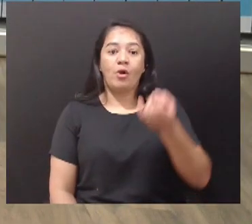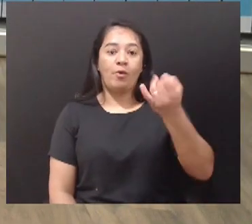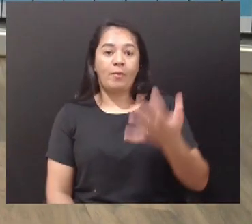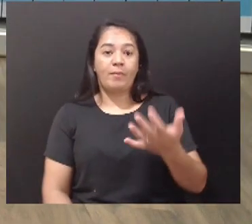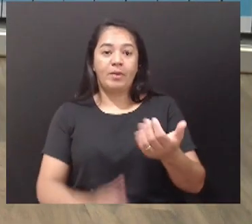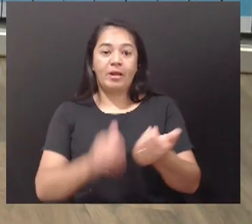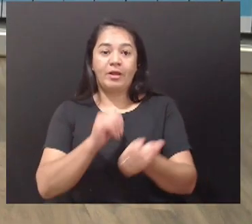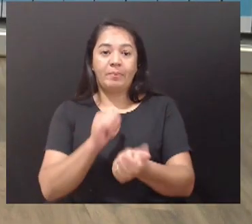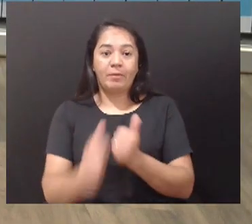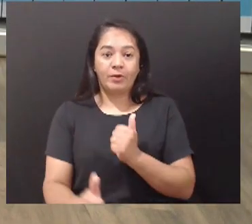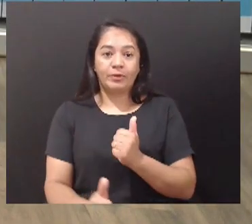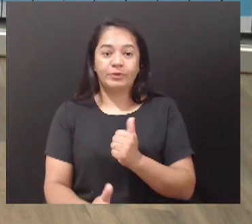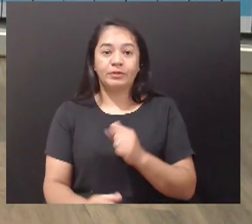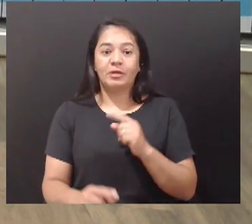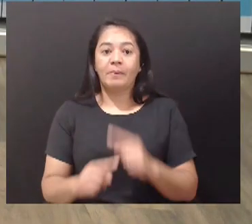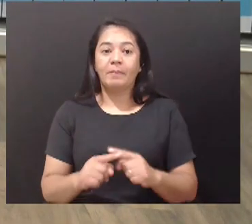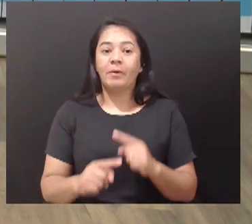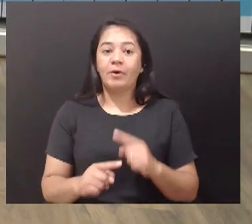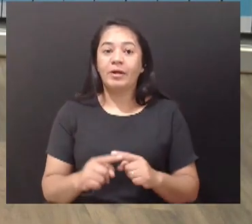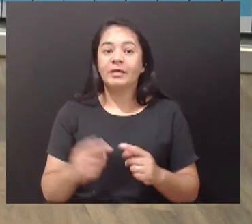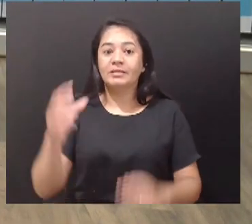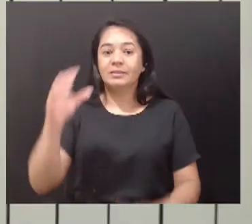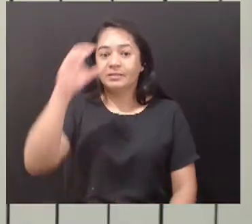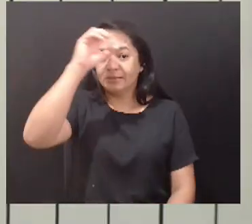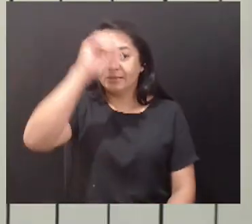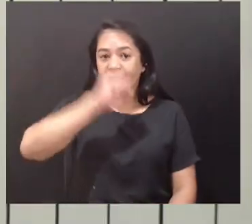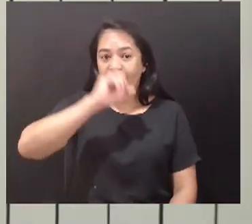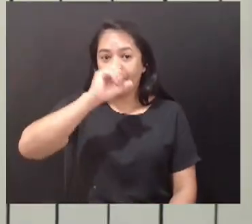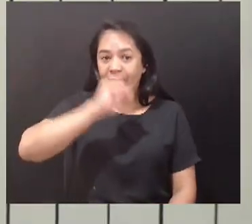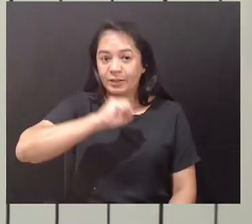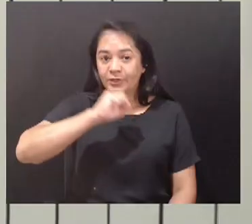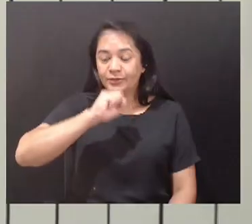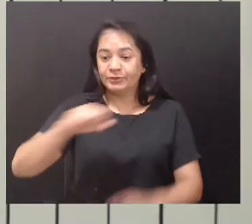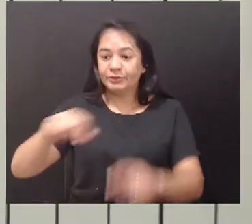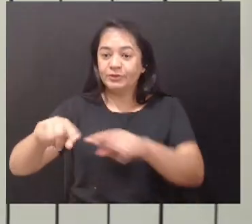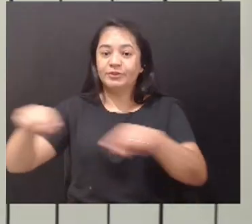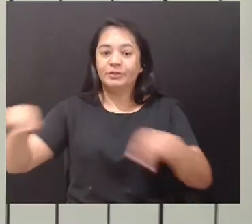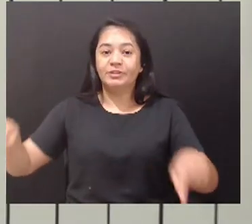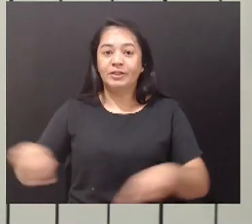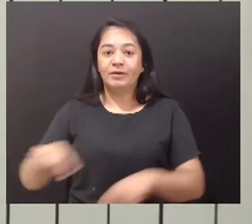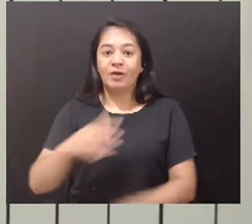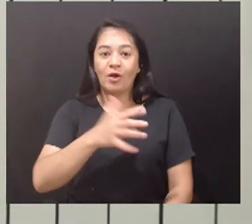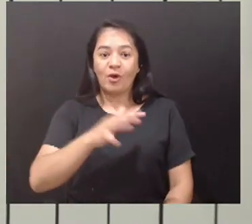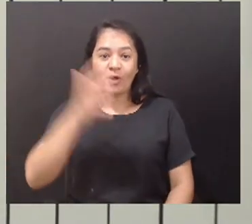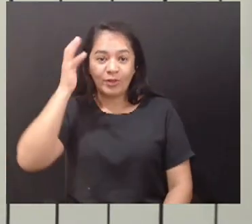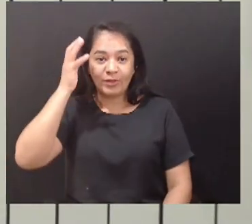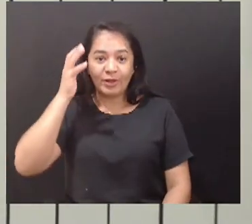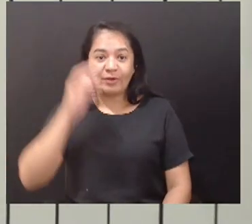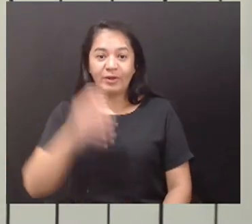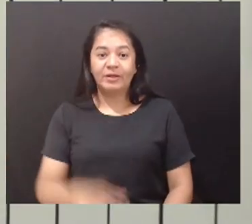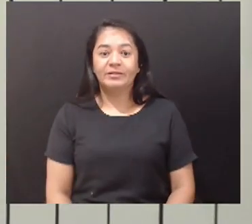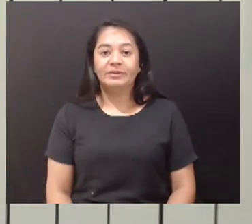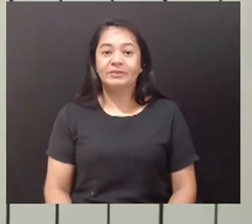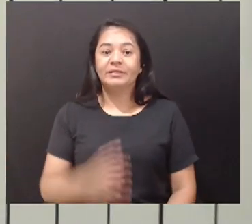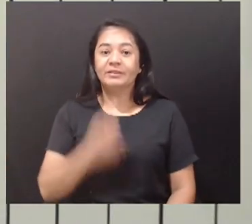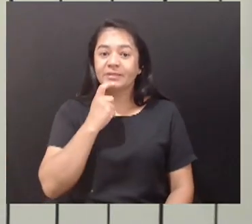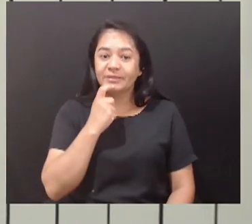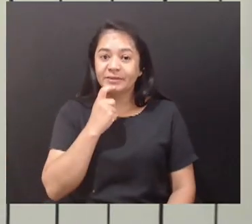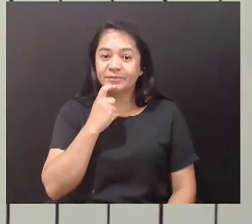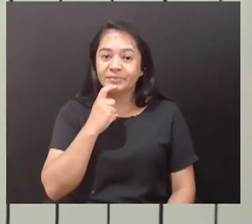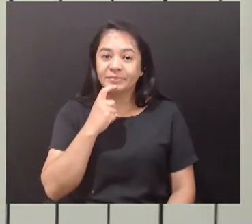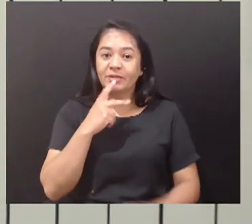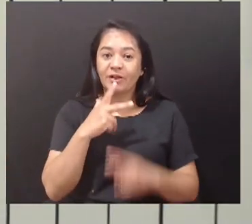sábado o ginásio do Taquaral foi palco, olha, de um jogaço de virada, Campinas vence Guarulhos